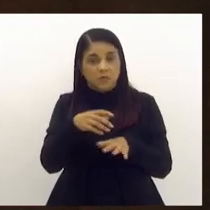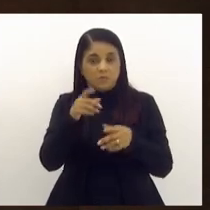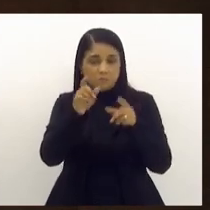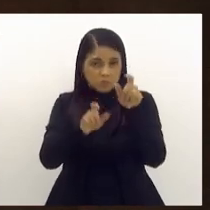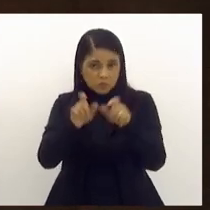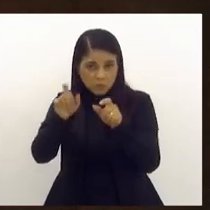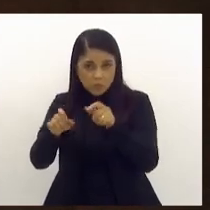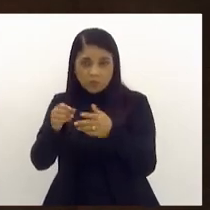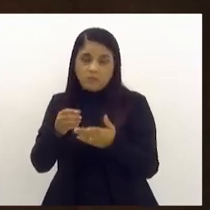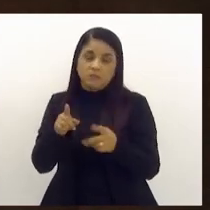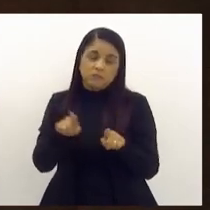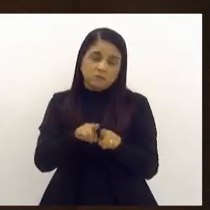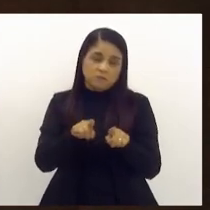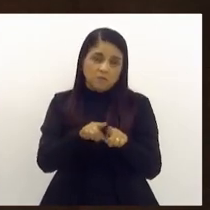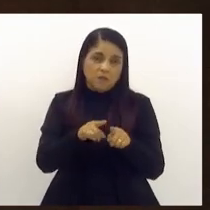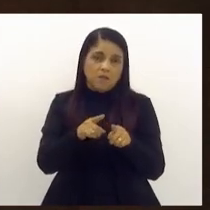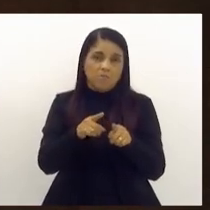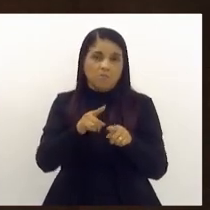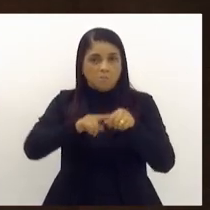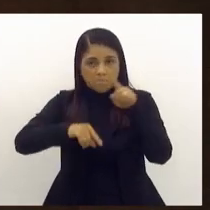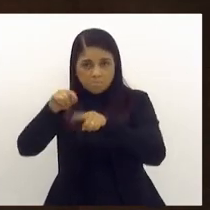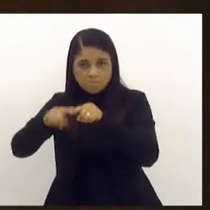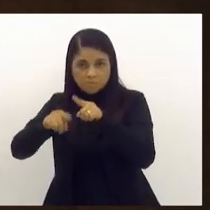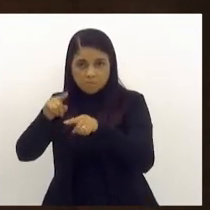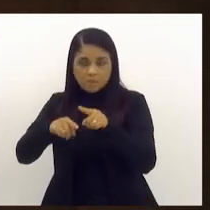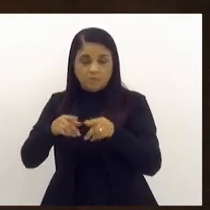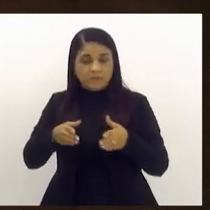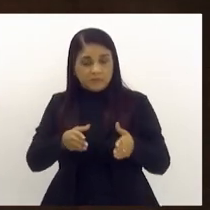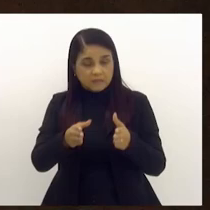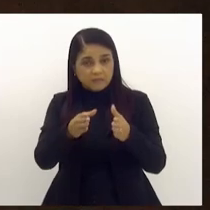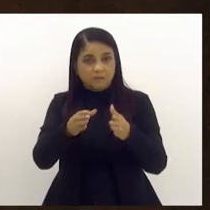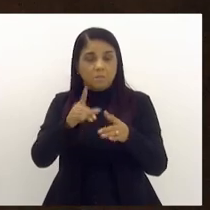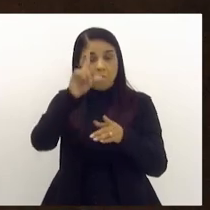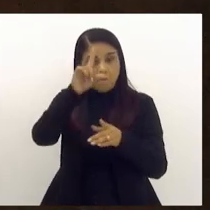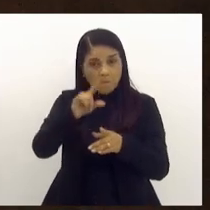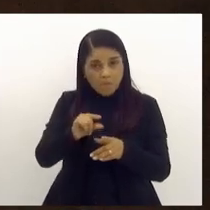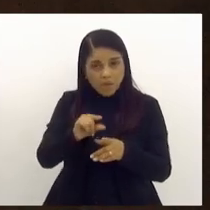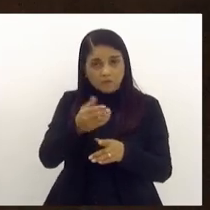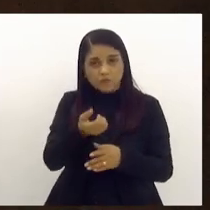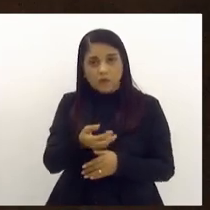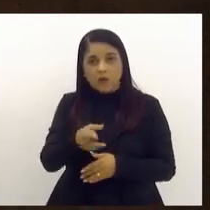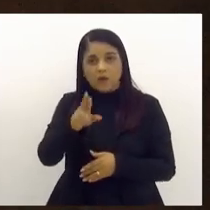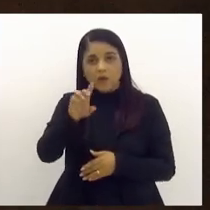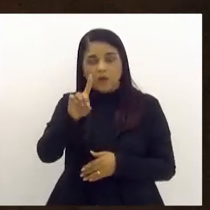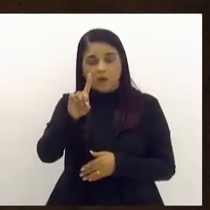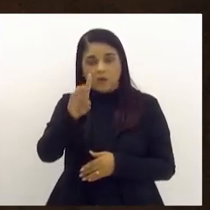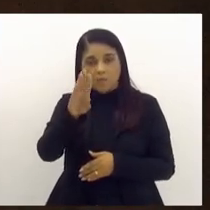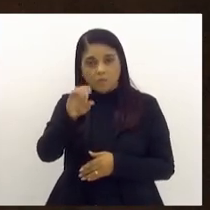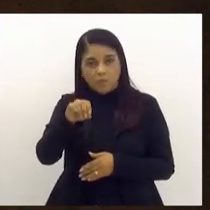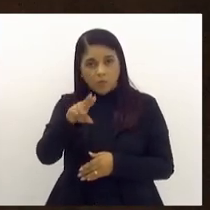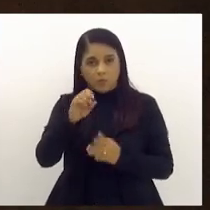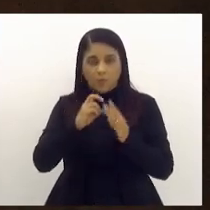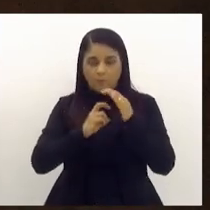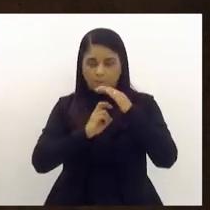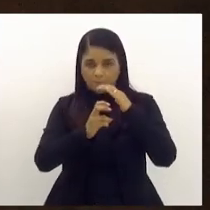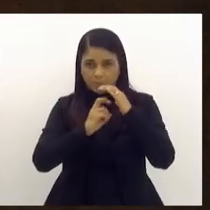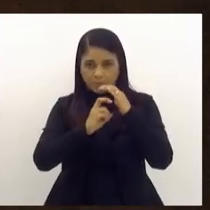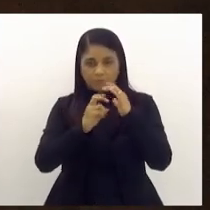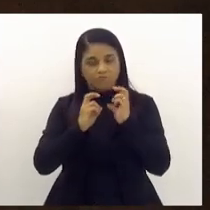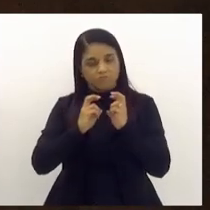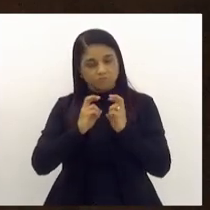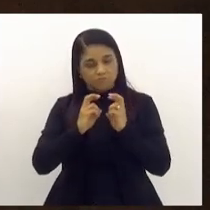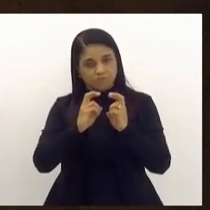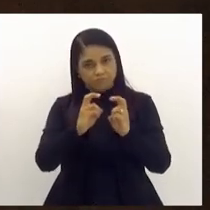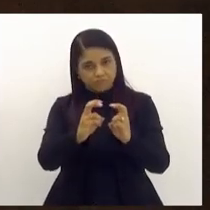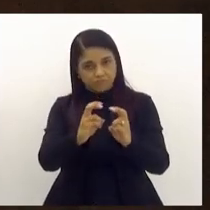trilhos, sobretudo os de baixa emissão de carbono, como metrô, veículos leves sobre